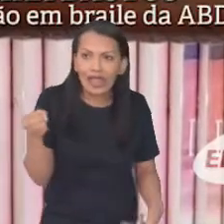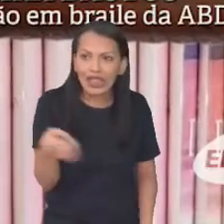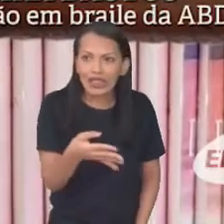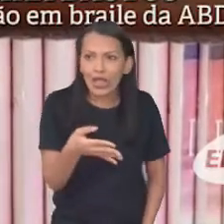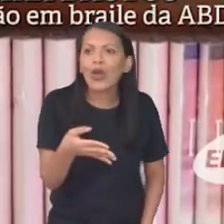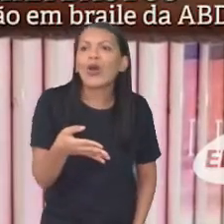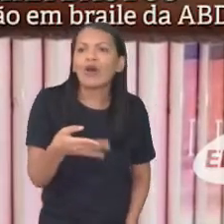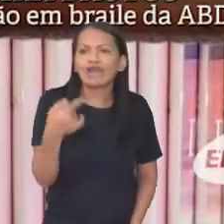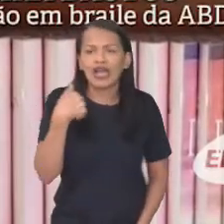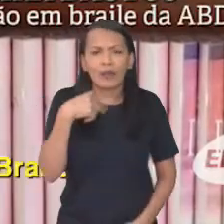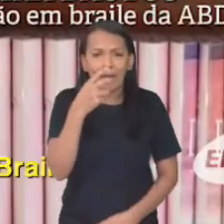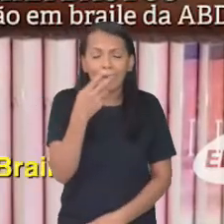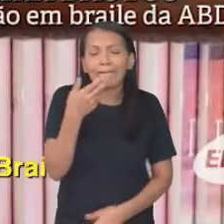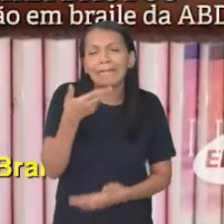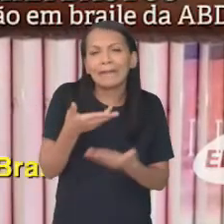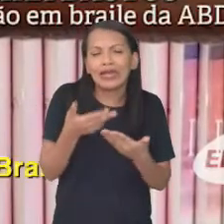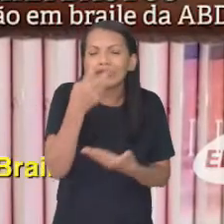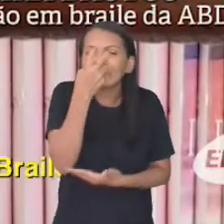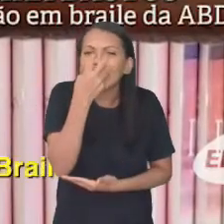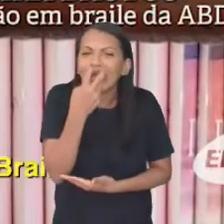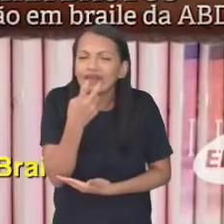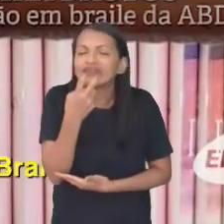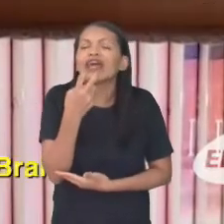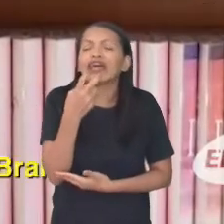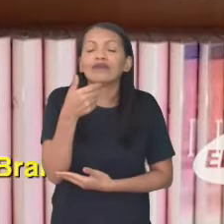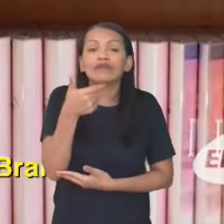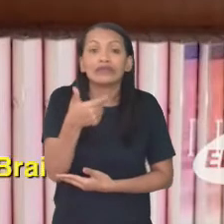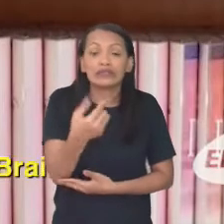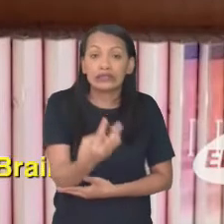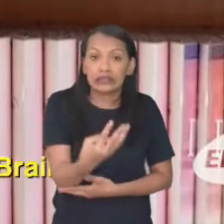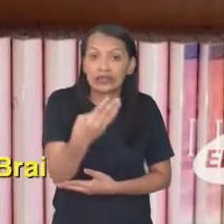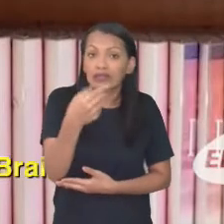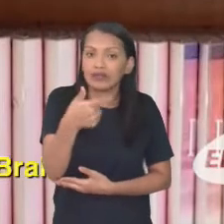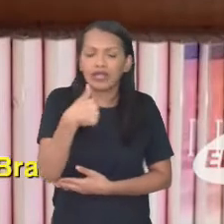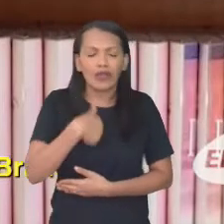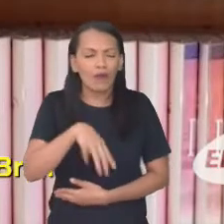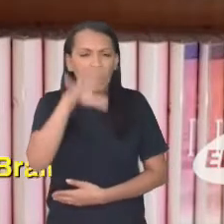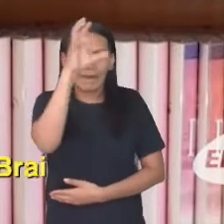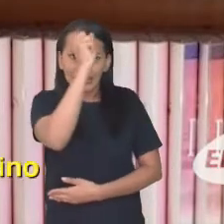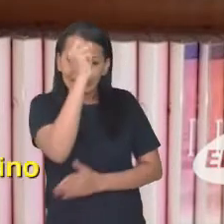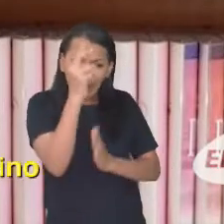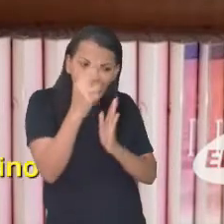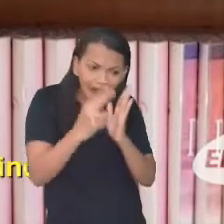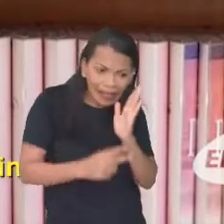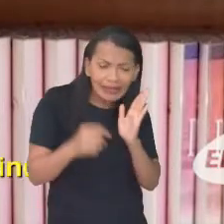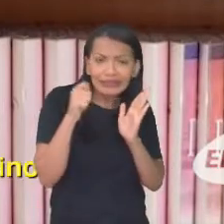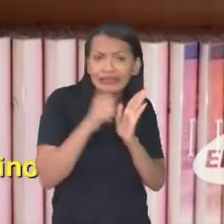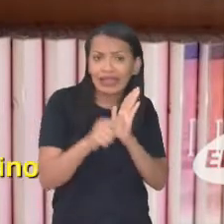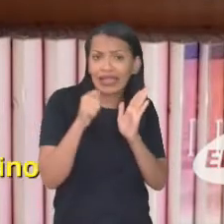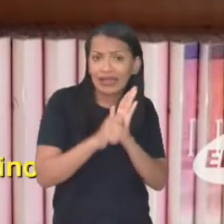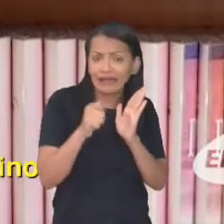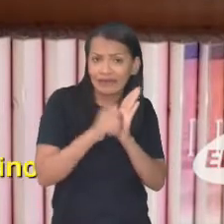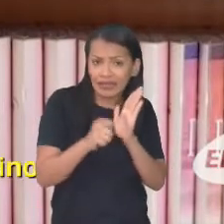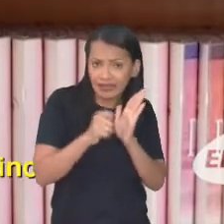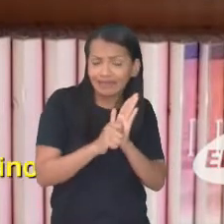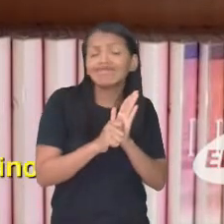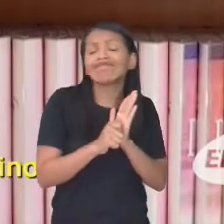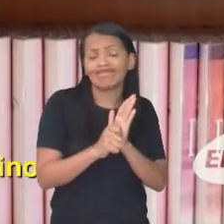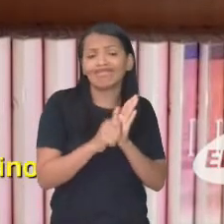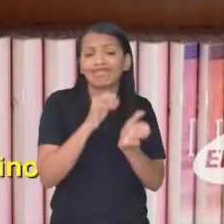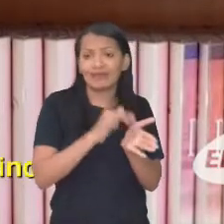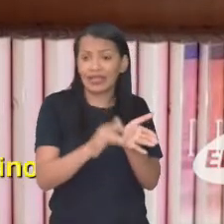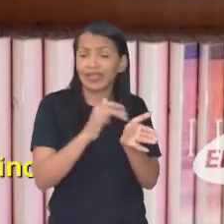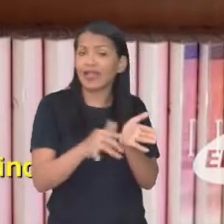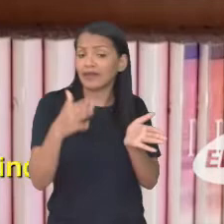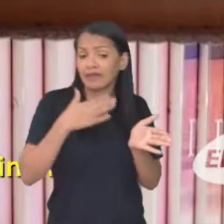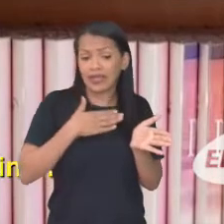aos 32 anos. E a partir daquele momento eu aprendi a ler, escrever em Braille. Então, dali que foi,